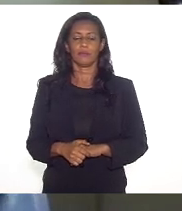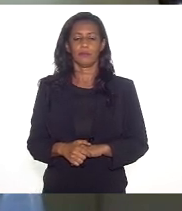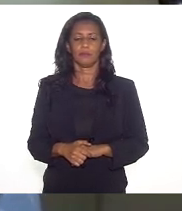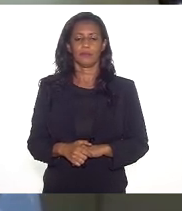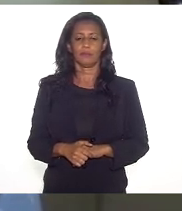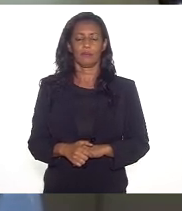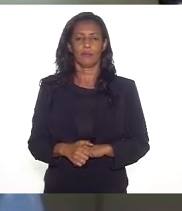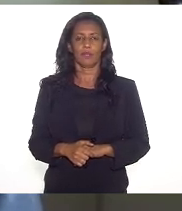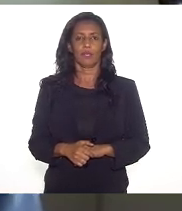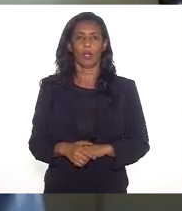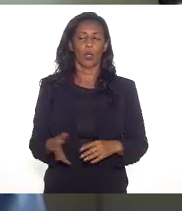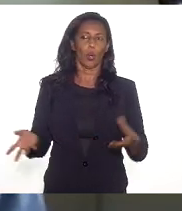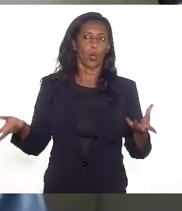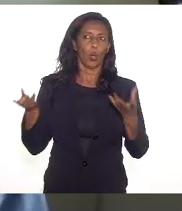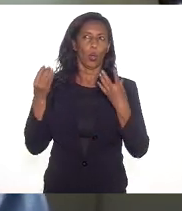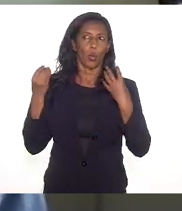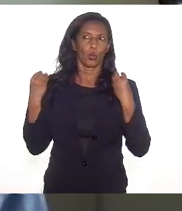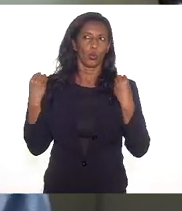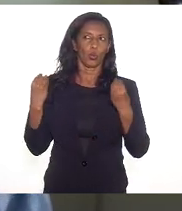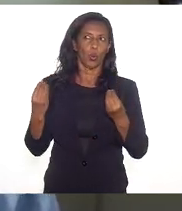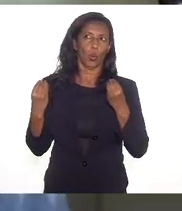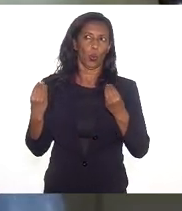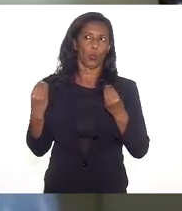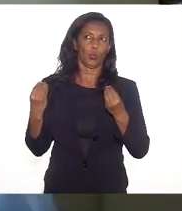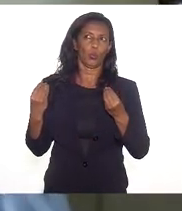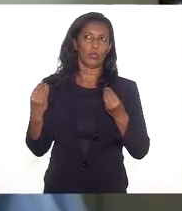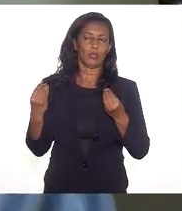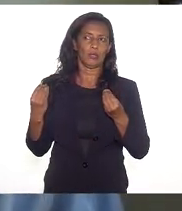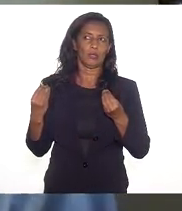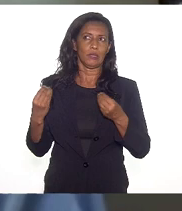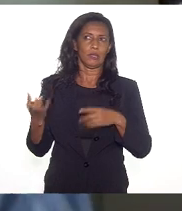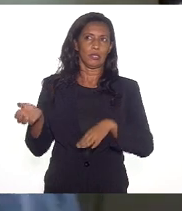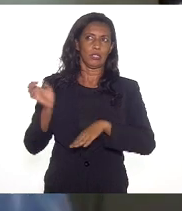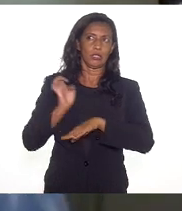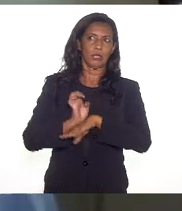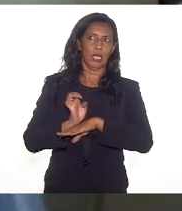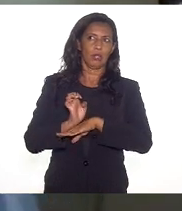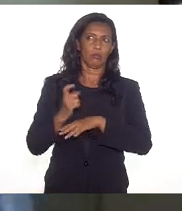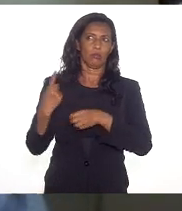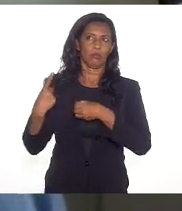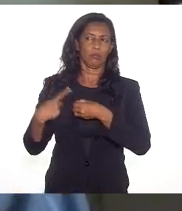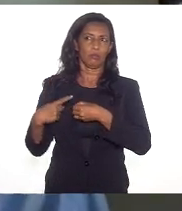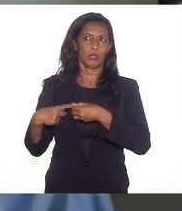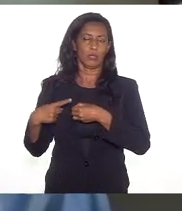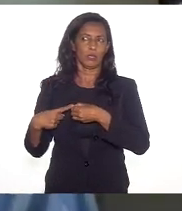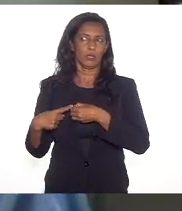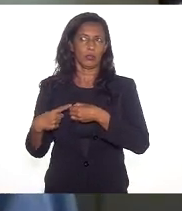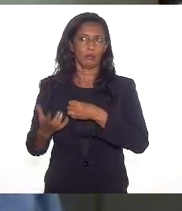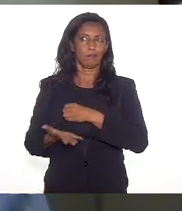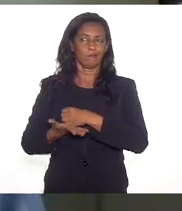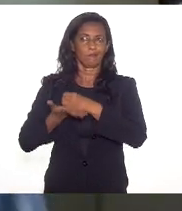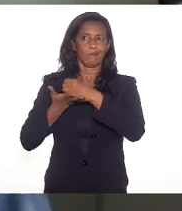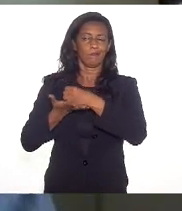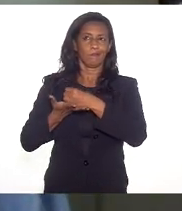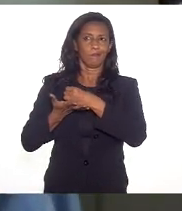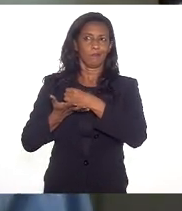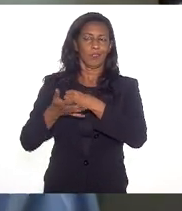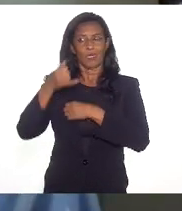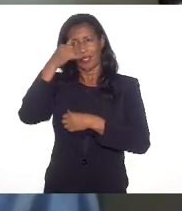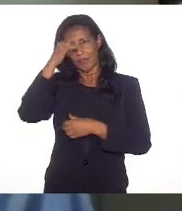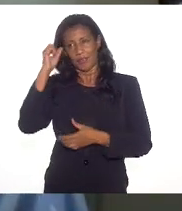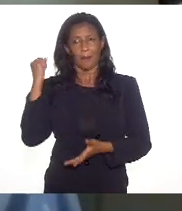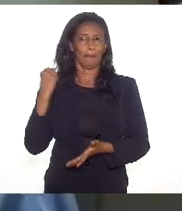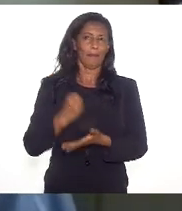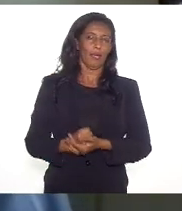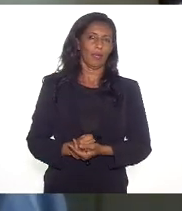como estruturar o Estado e os municípios para minorar o impacto